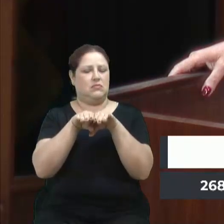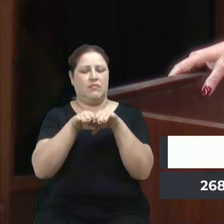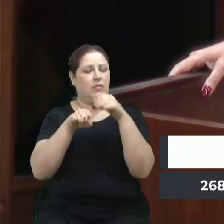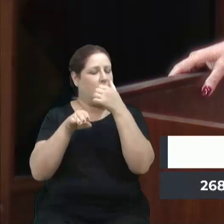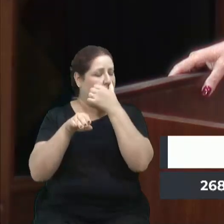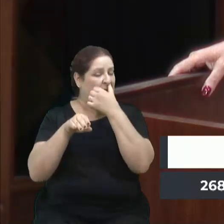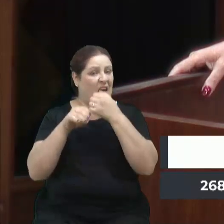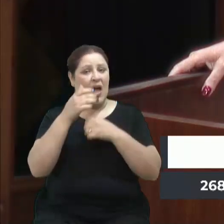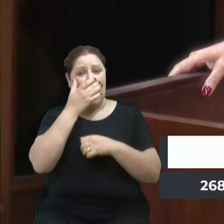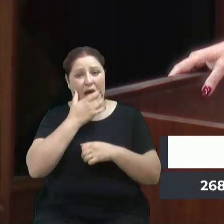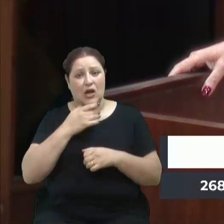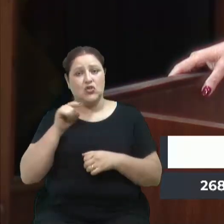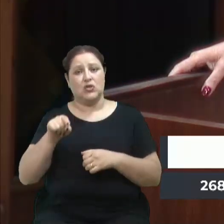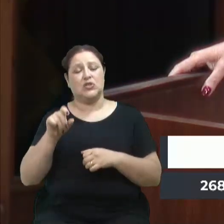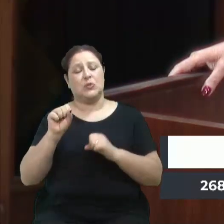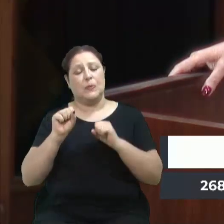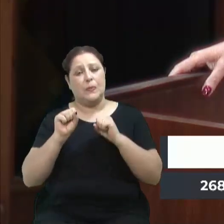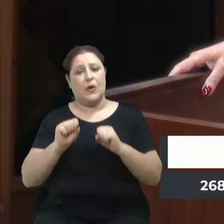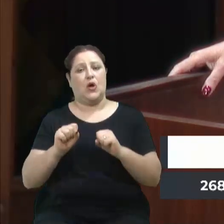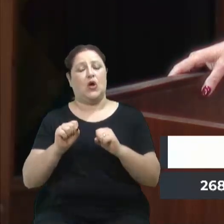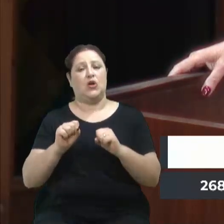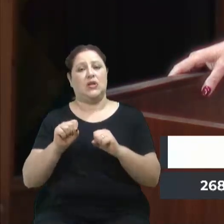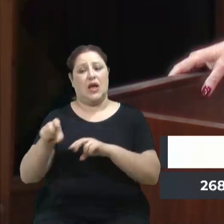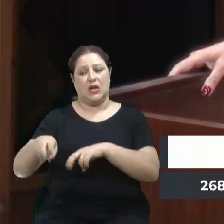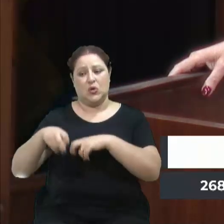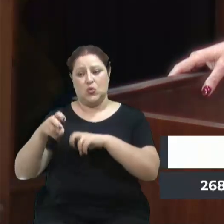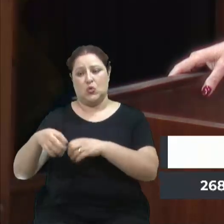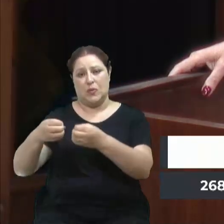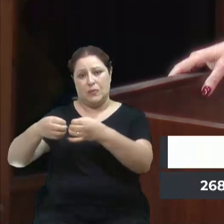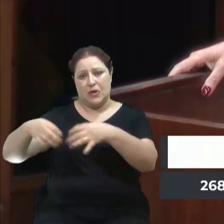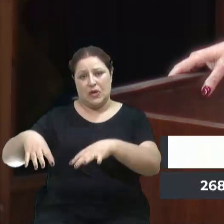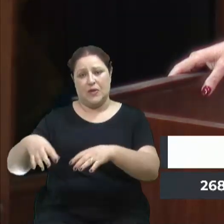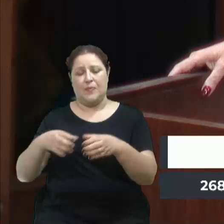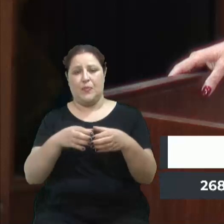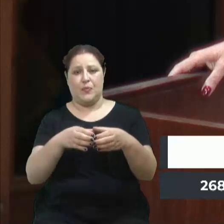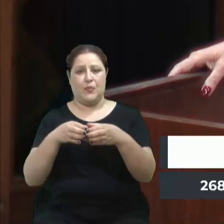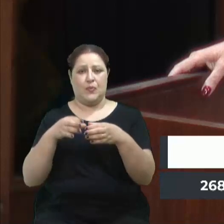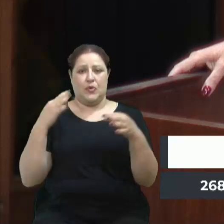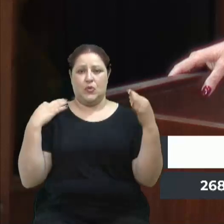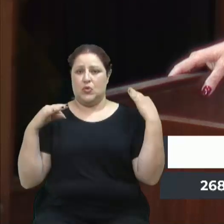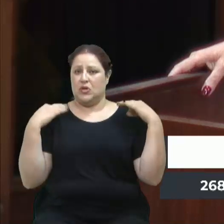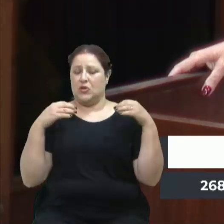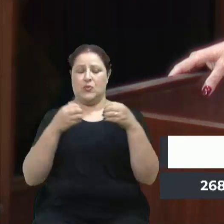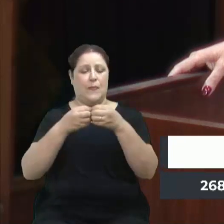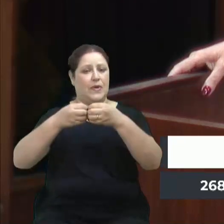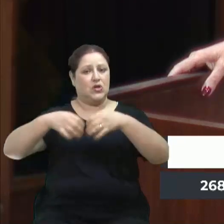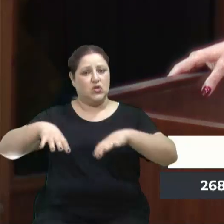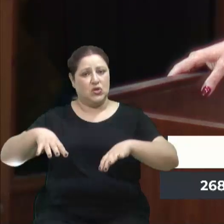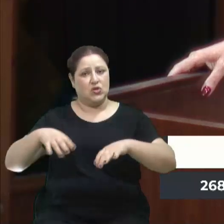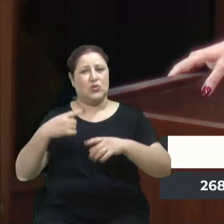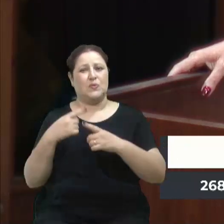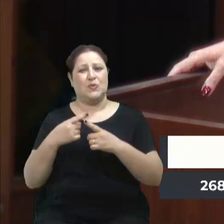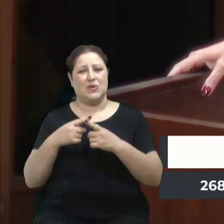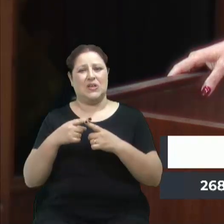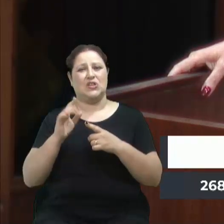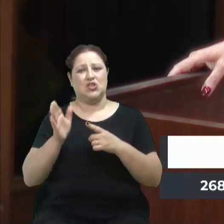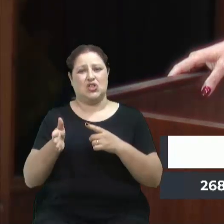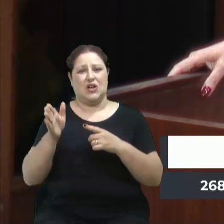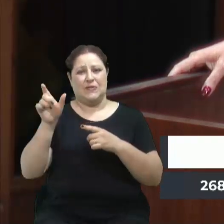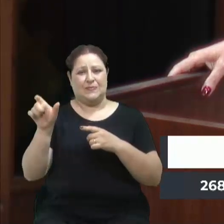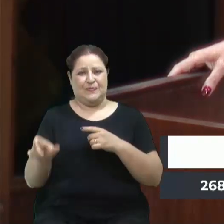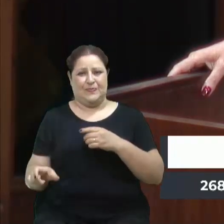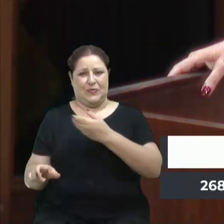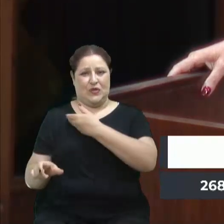grande para a nossa agricultura, para o nosso turismo, porque são, conforme o governador